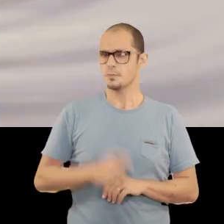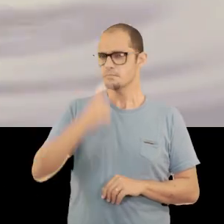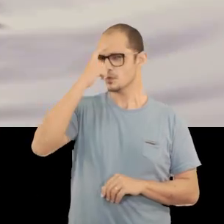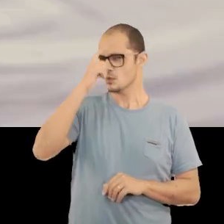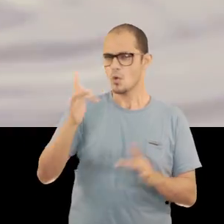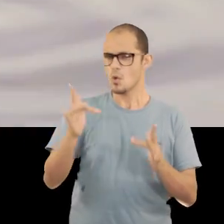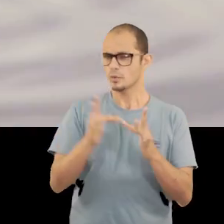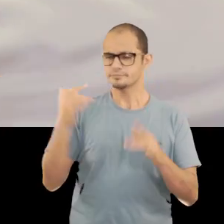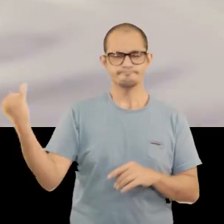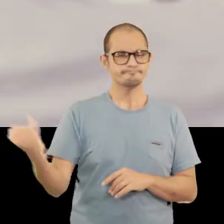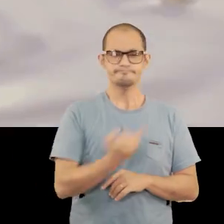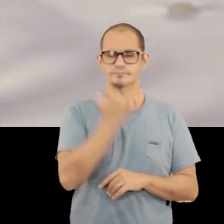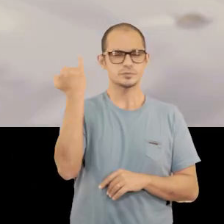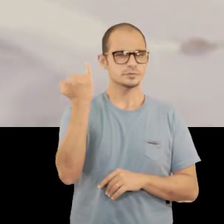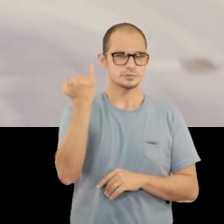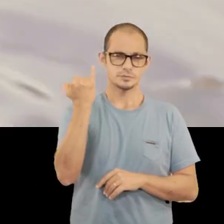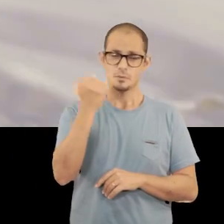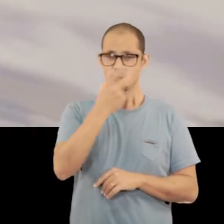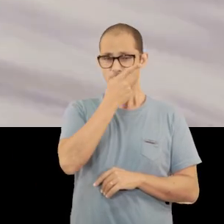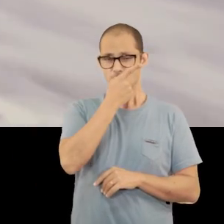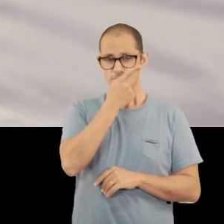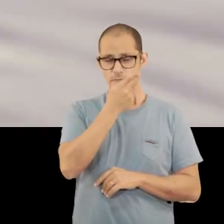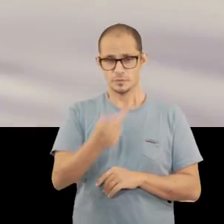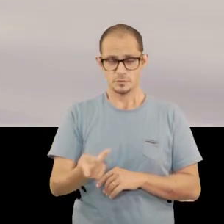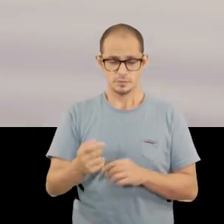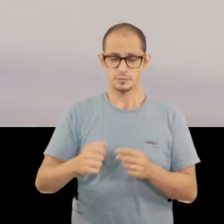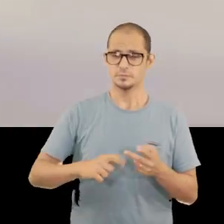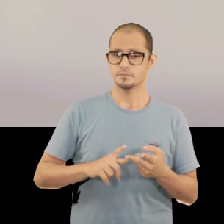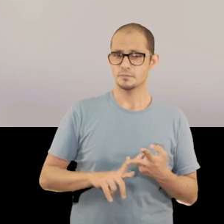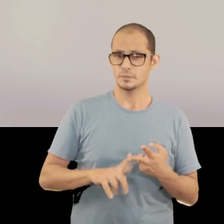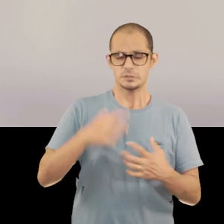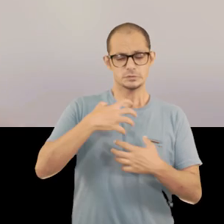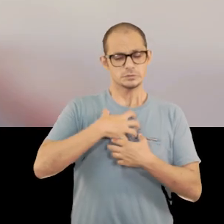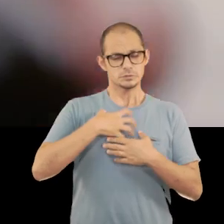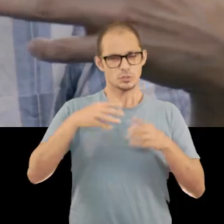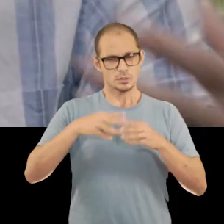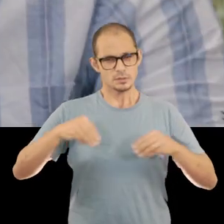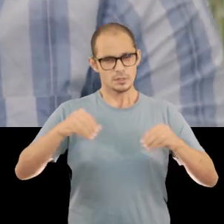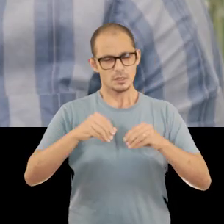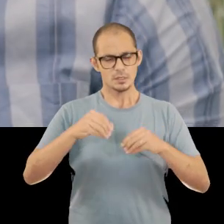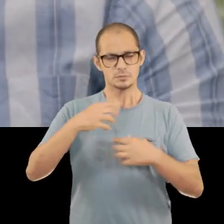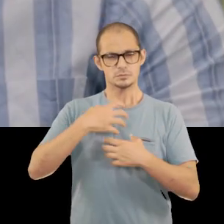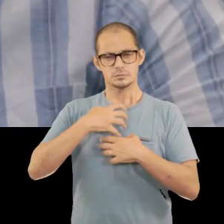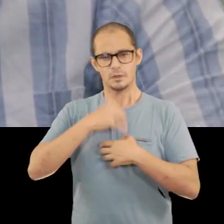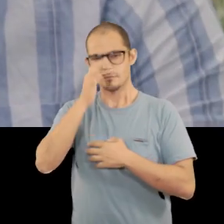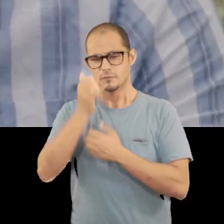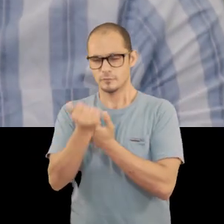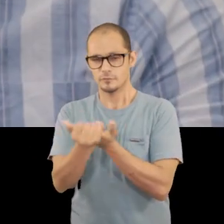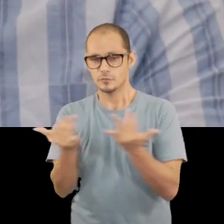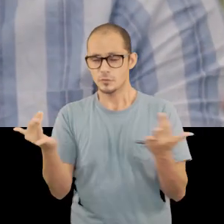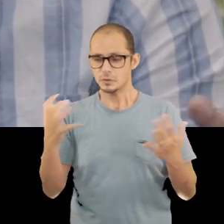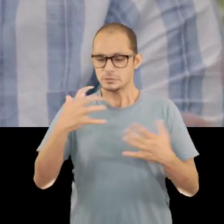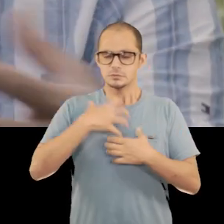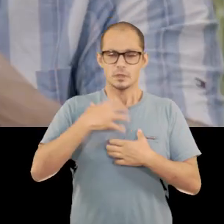Eu acho que esse contato é muito necessário, né? Eu acho que é muito importante que as pessoas venham, que as pessoas, né, sintam a terra, sintam as